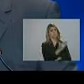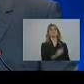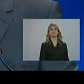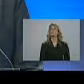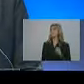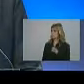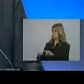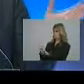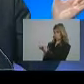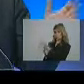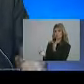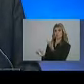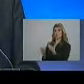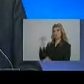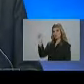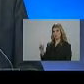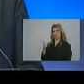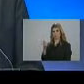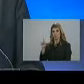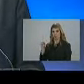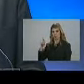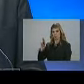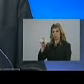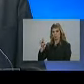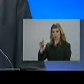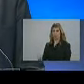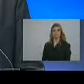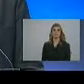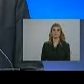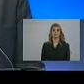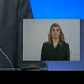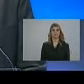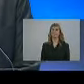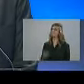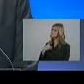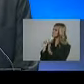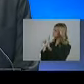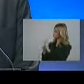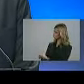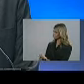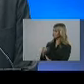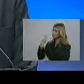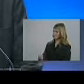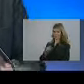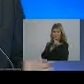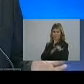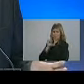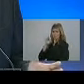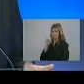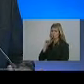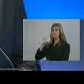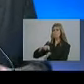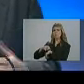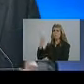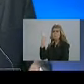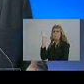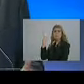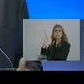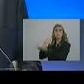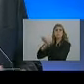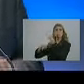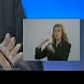dirigir a pergunta ao candidato Pedro Paulo. Ok. Pedro Paulo, o Rio viveu momentos de prosperidade nos